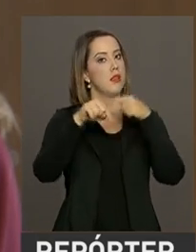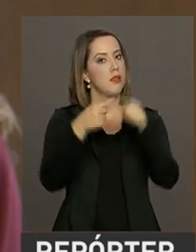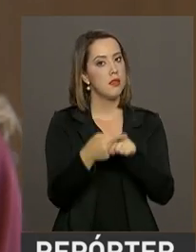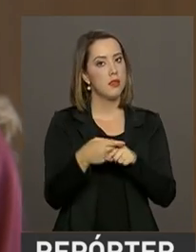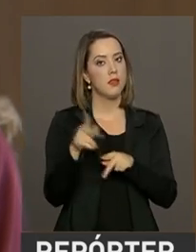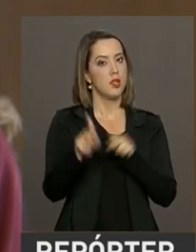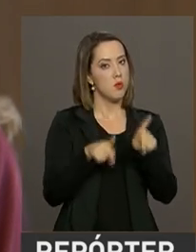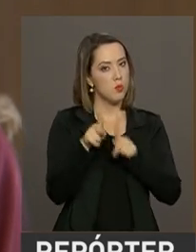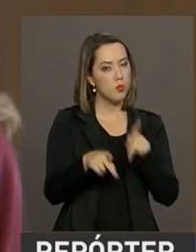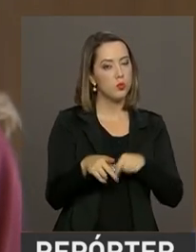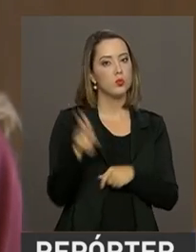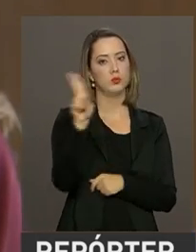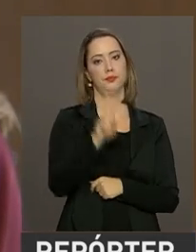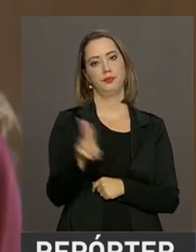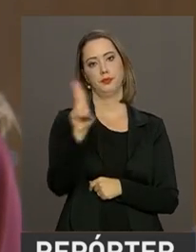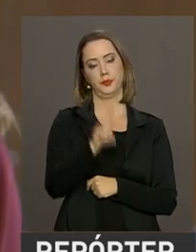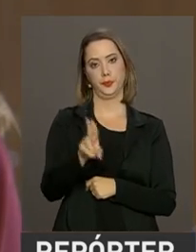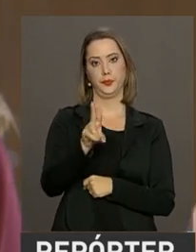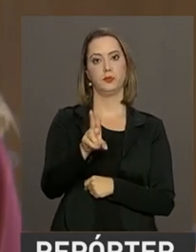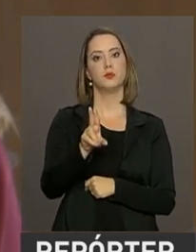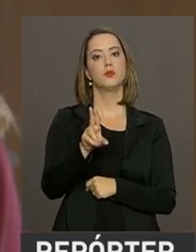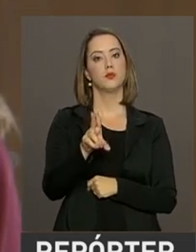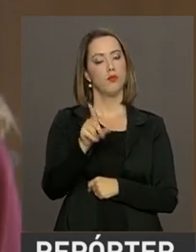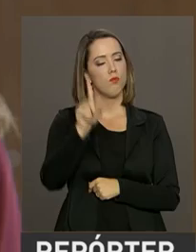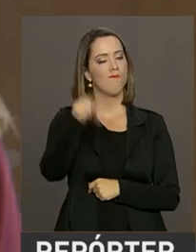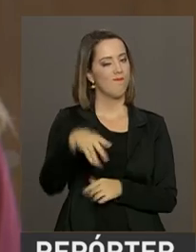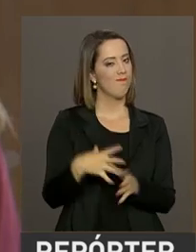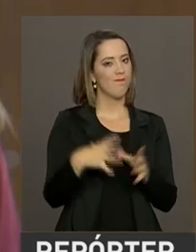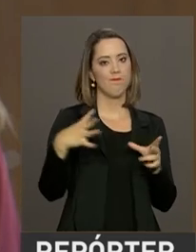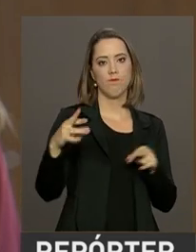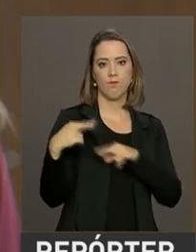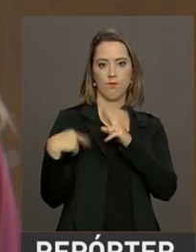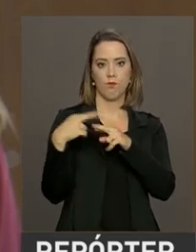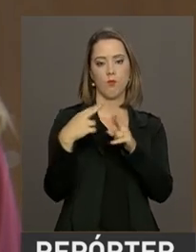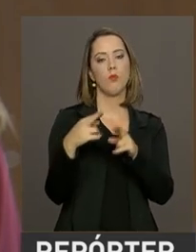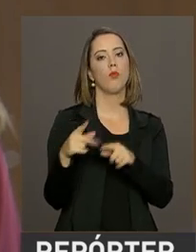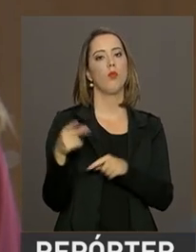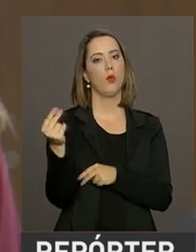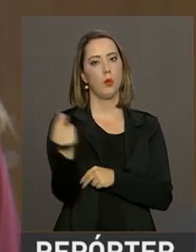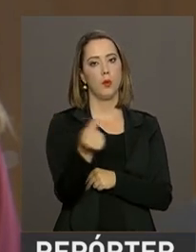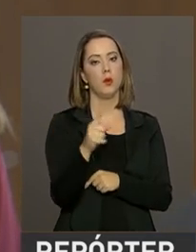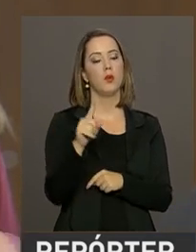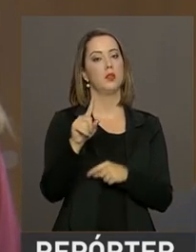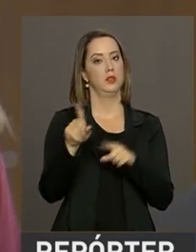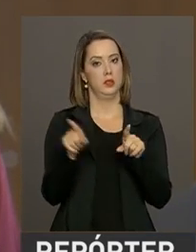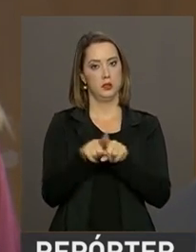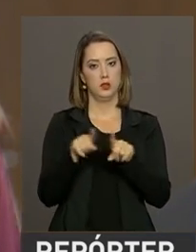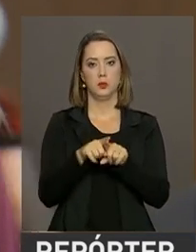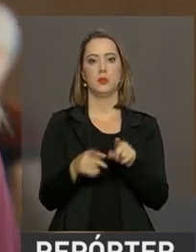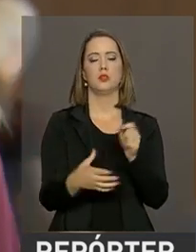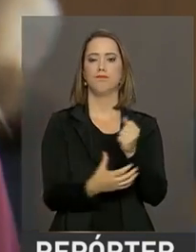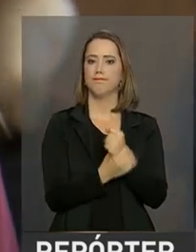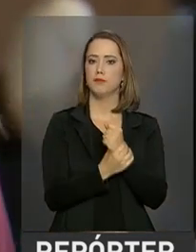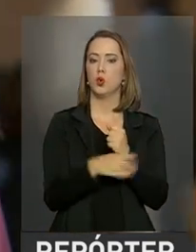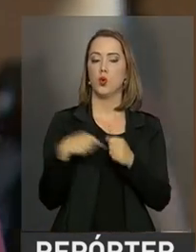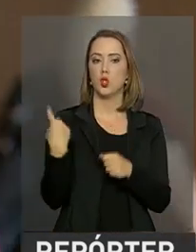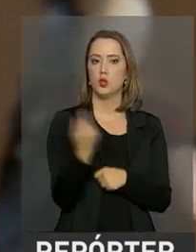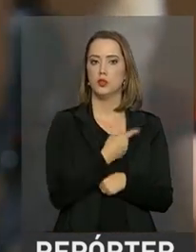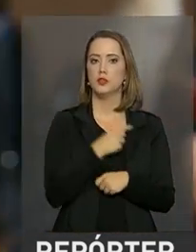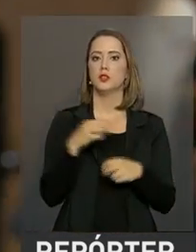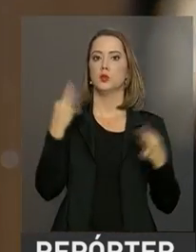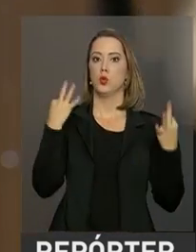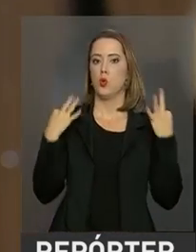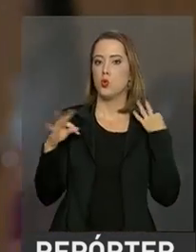utilizadas pel população depois que é uma grande herança Mas seguramente nós vamos aumentar em muito o nosso potencial